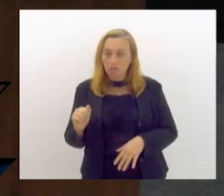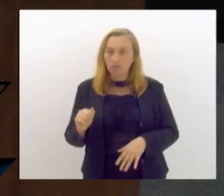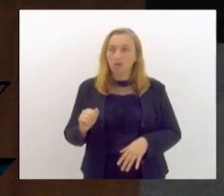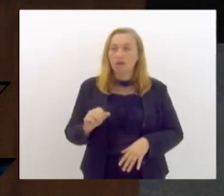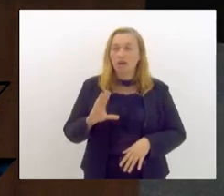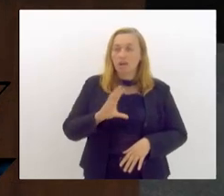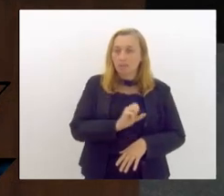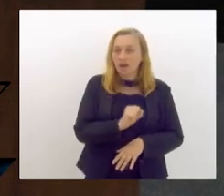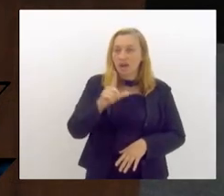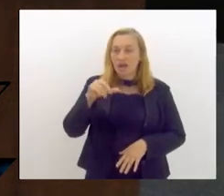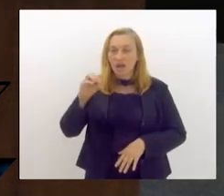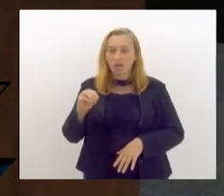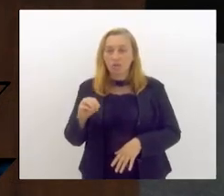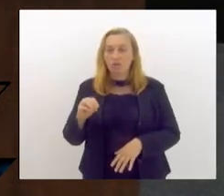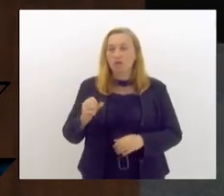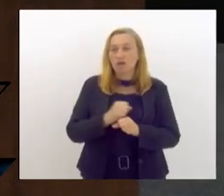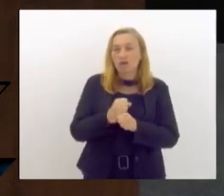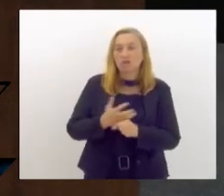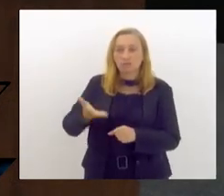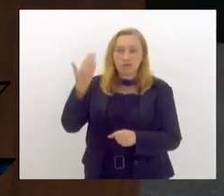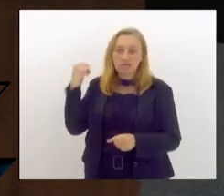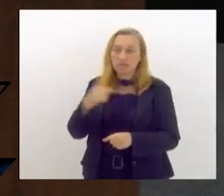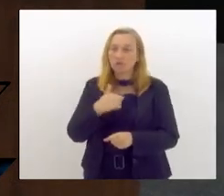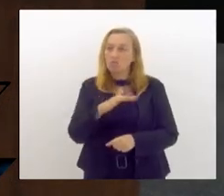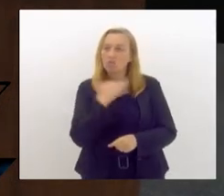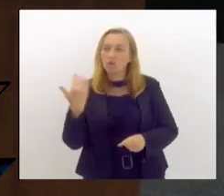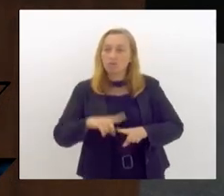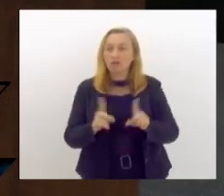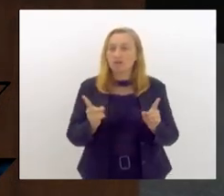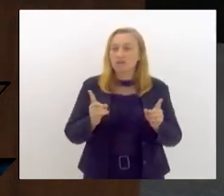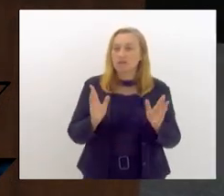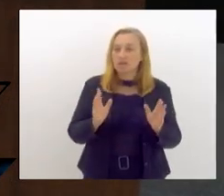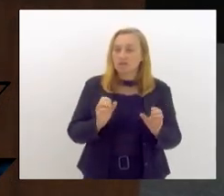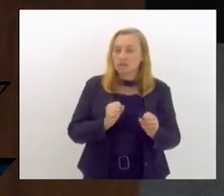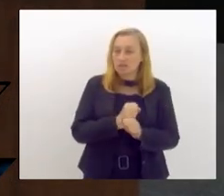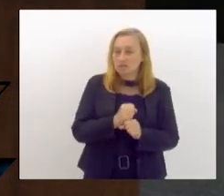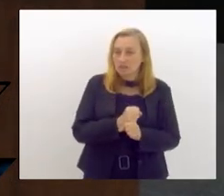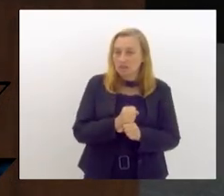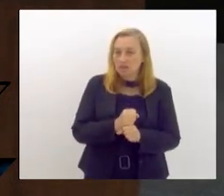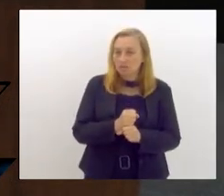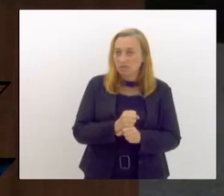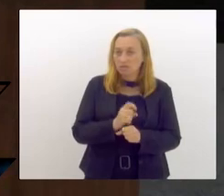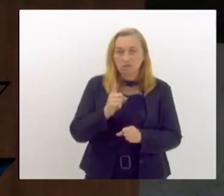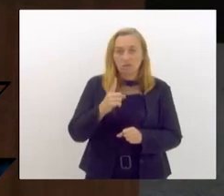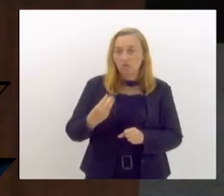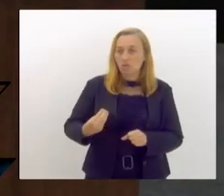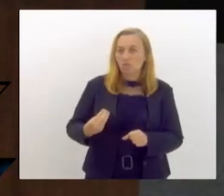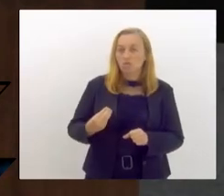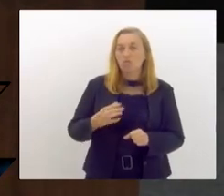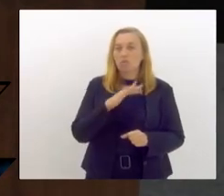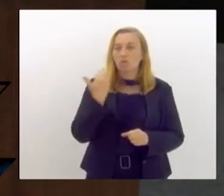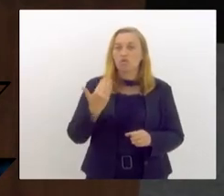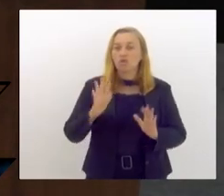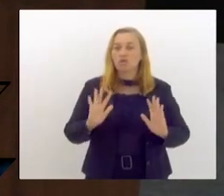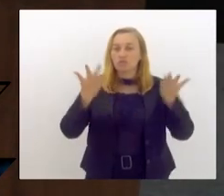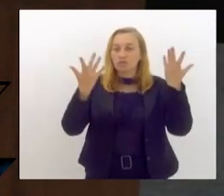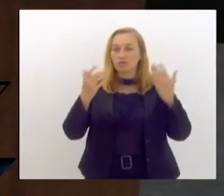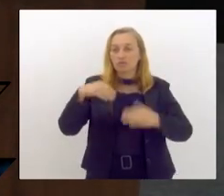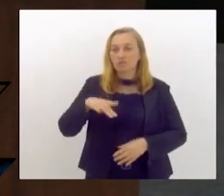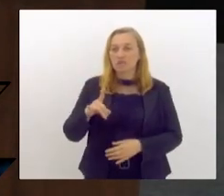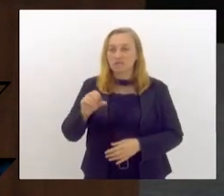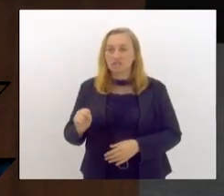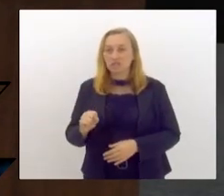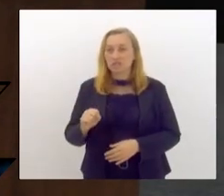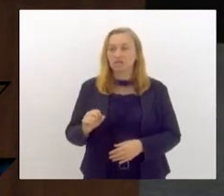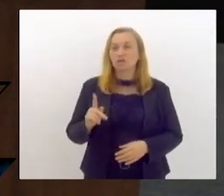Amarelo, ano passado eu morri, mas esse ano eu não morro. Viva Emicida, viva os rappers